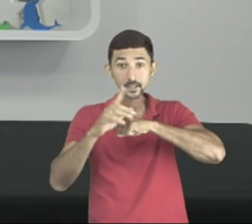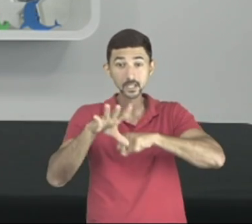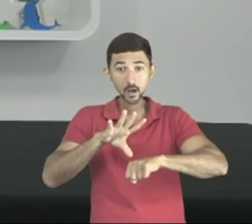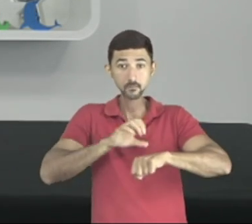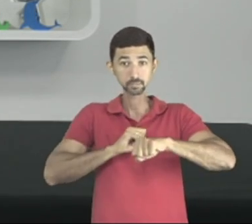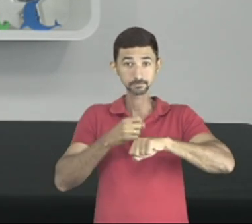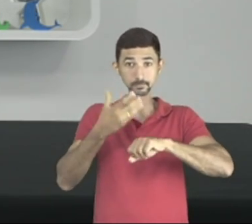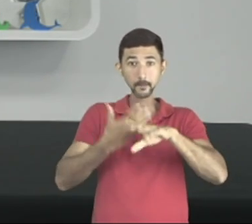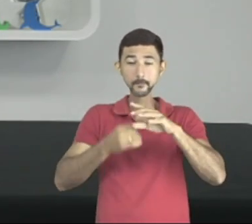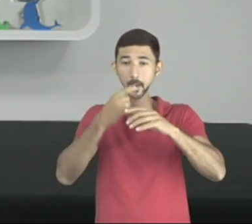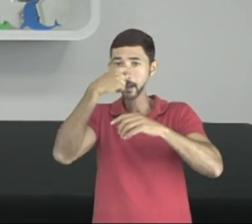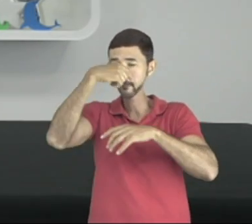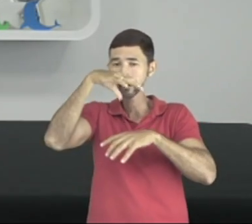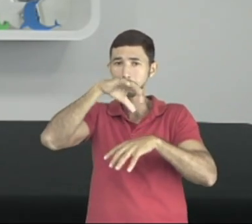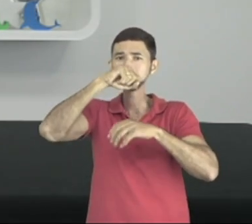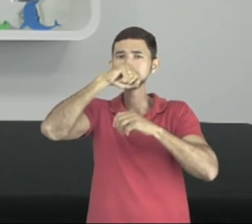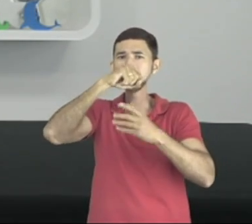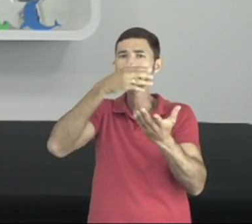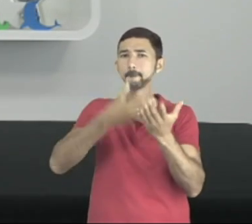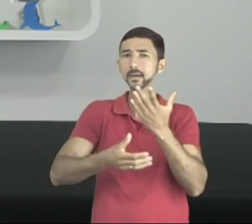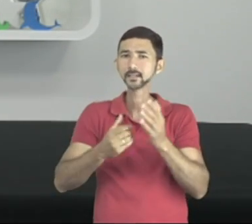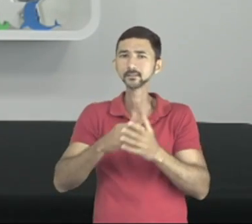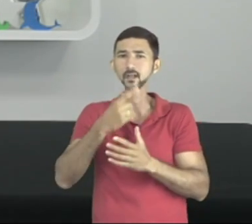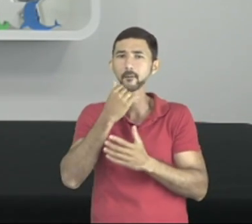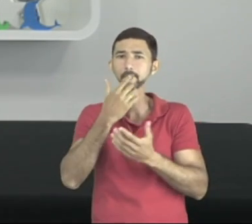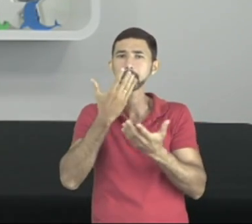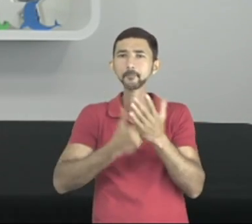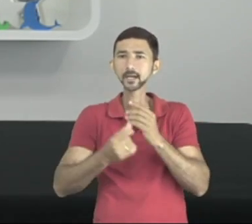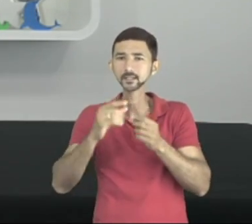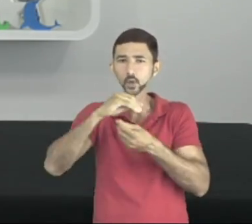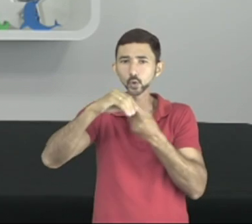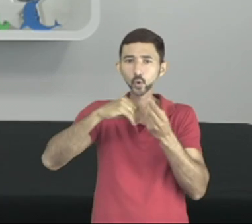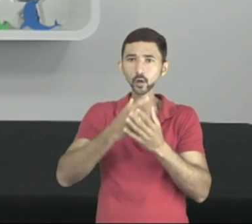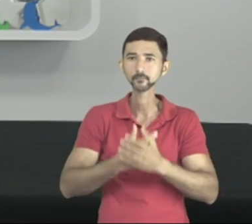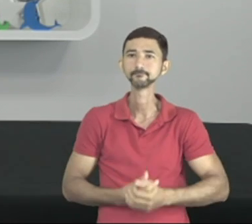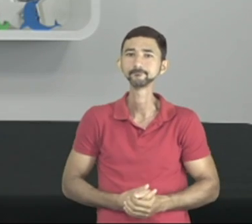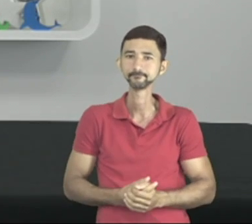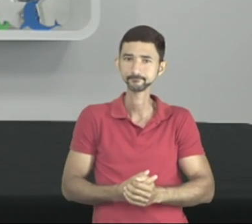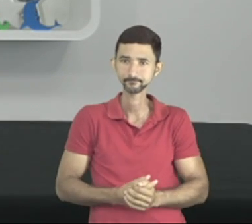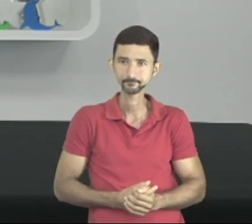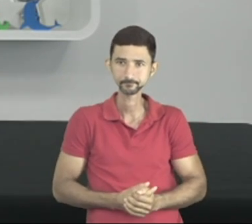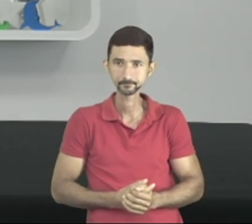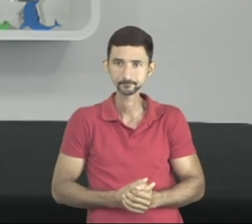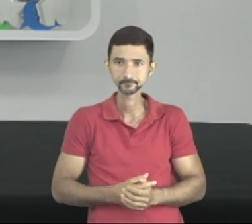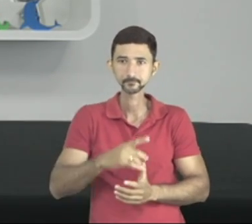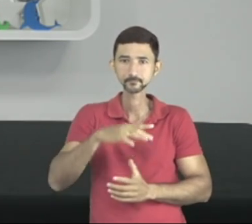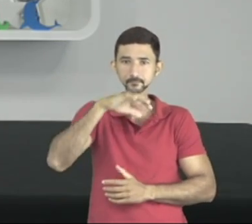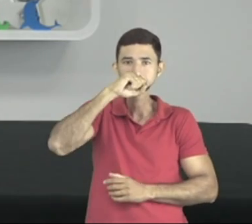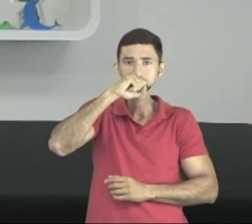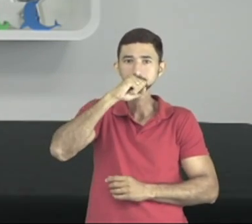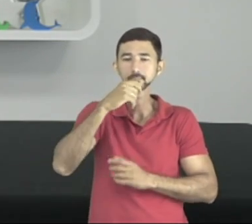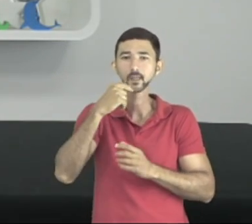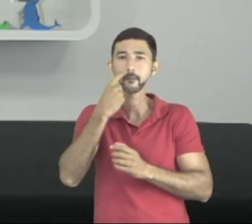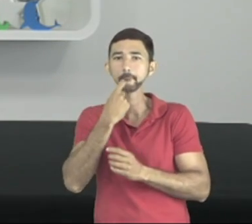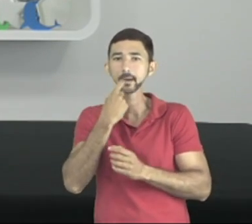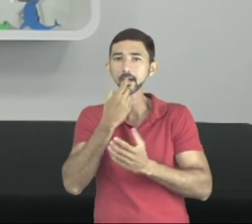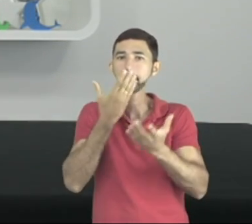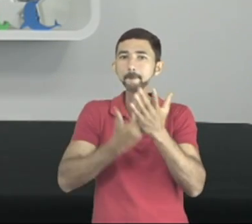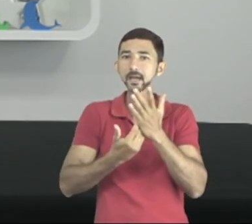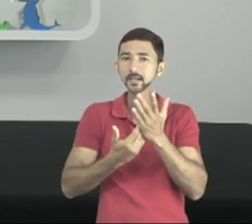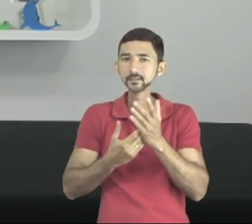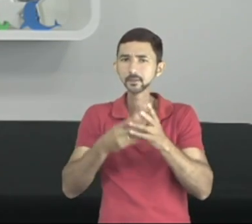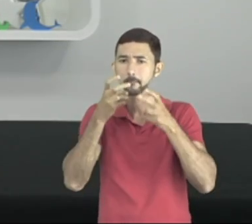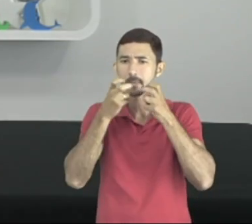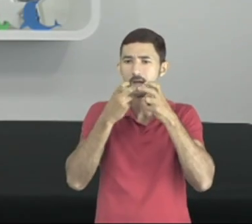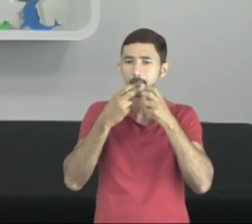É perder o olfato e perder o paladar. Ele altera essas células, por isso que você perde o olfato e o paladar. Tá? Ele perde a